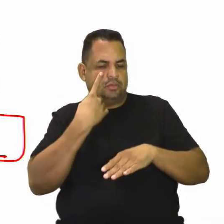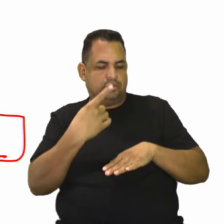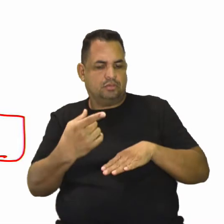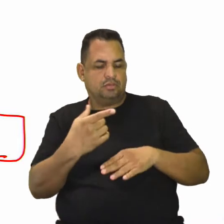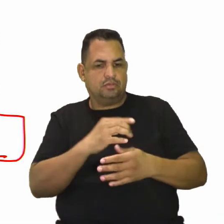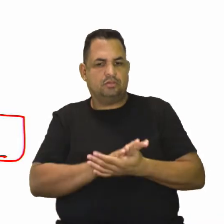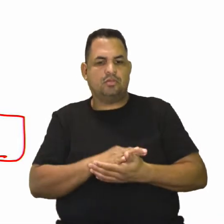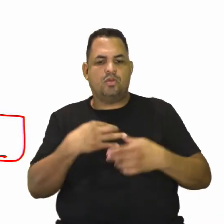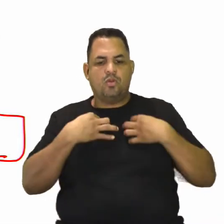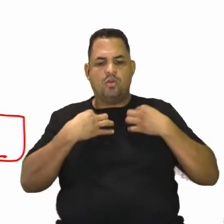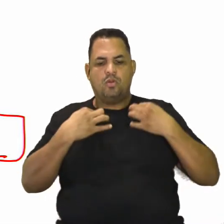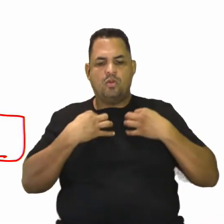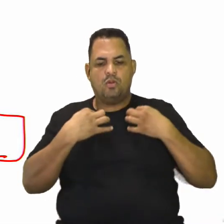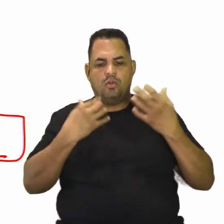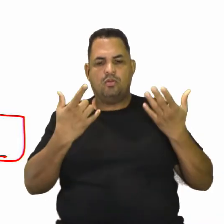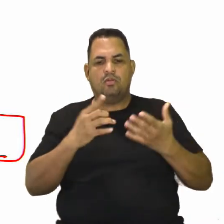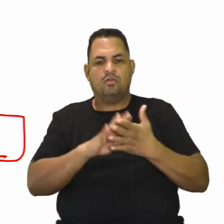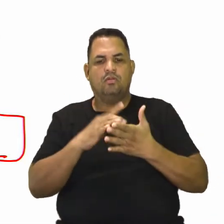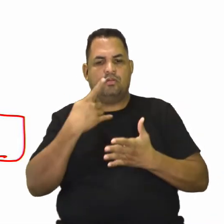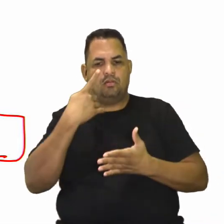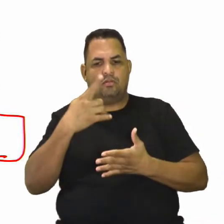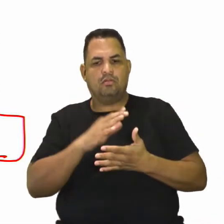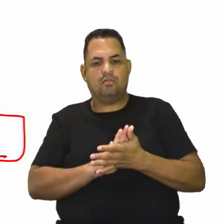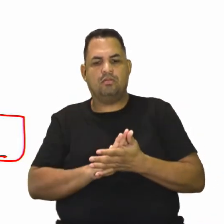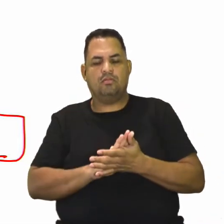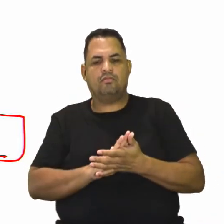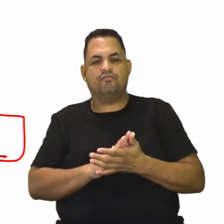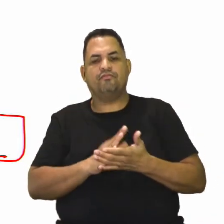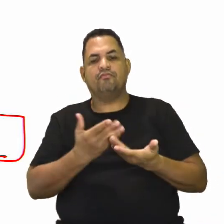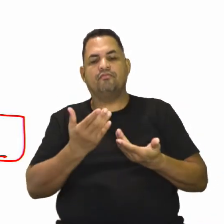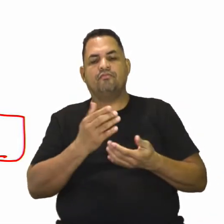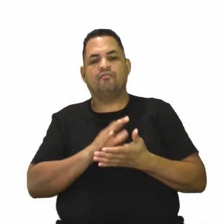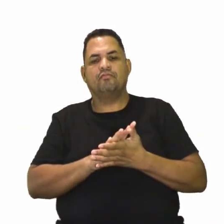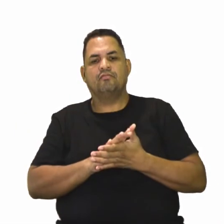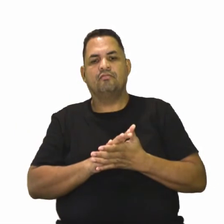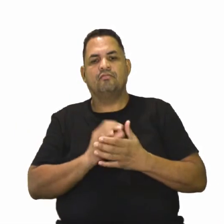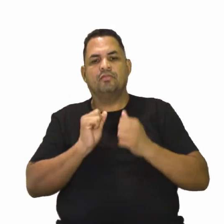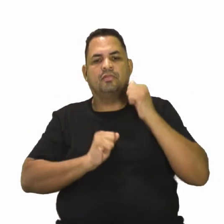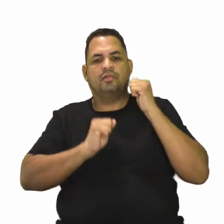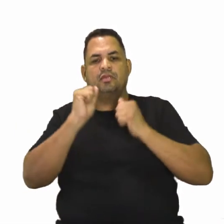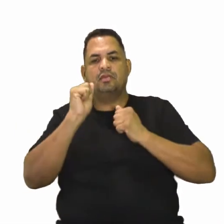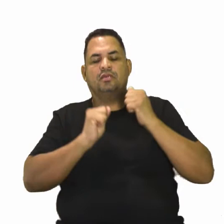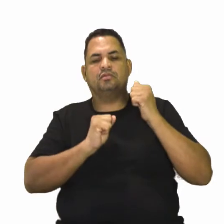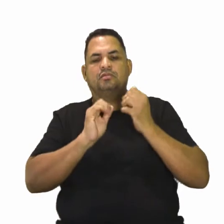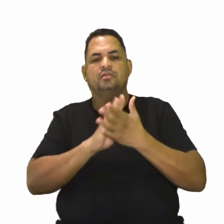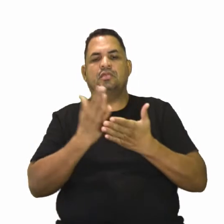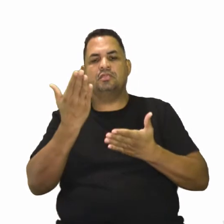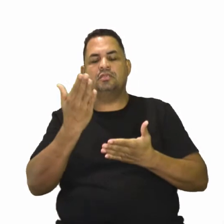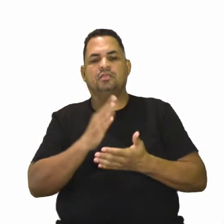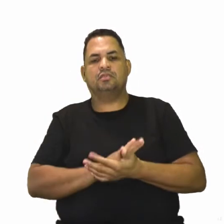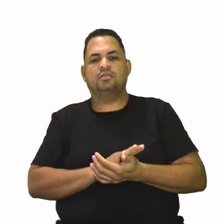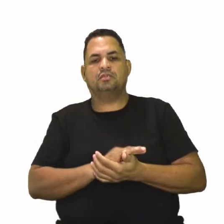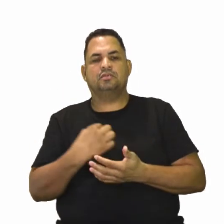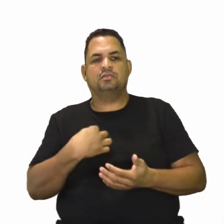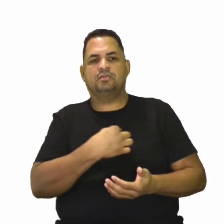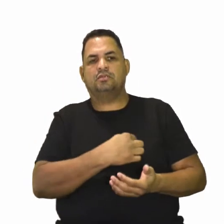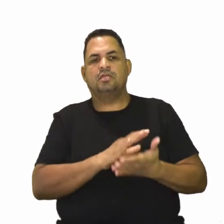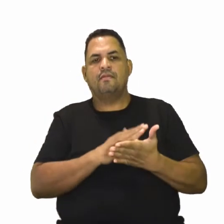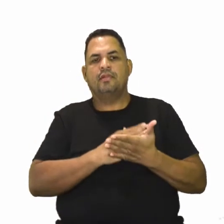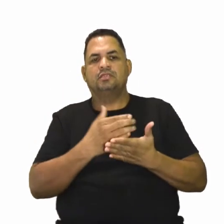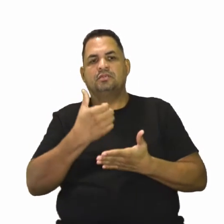aí, roupa, você vai ver lá, Made in China. A partir de